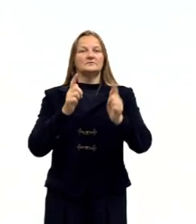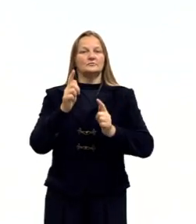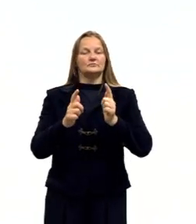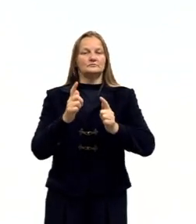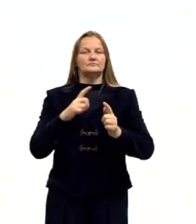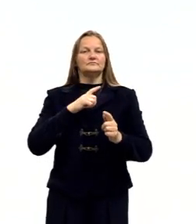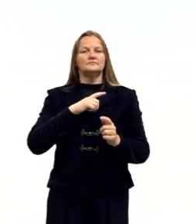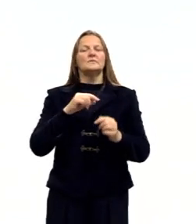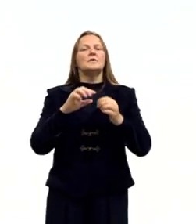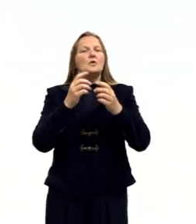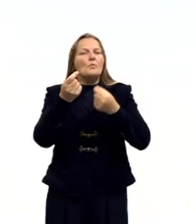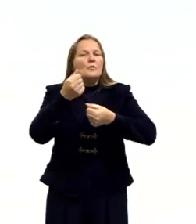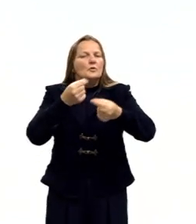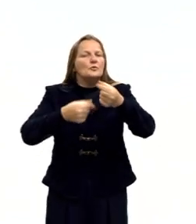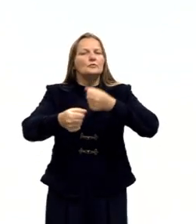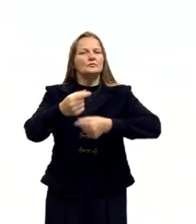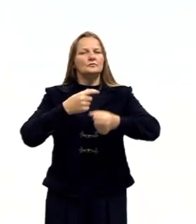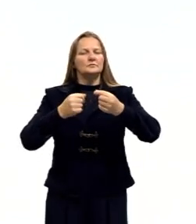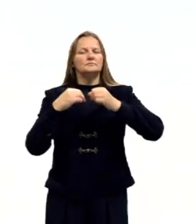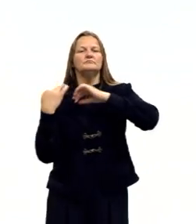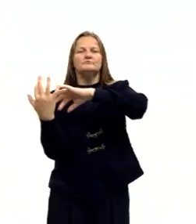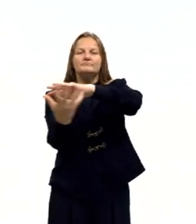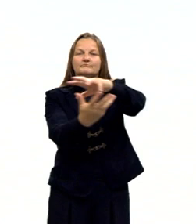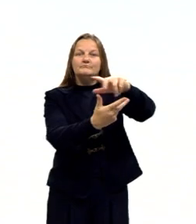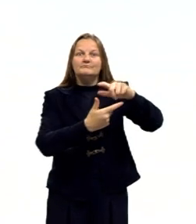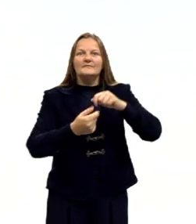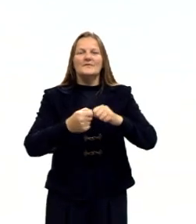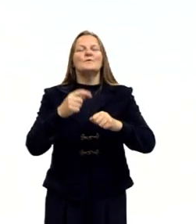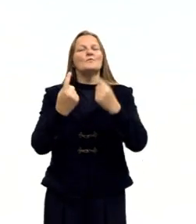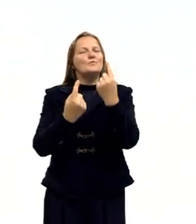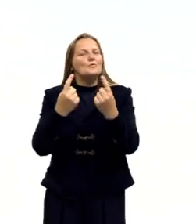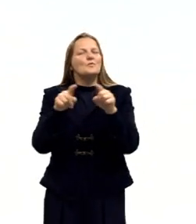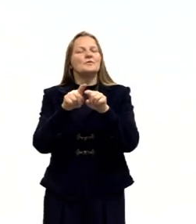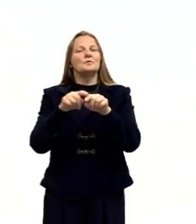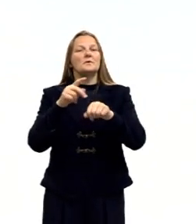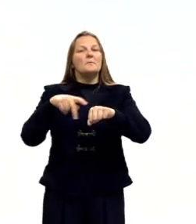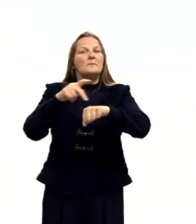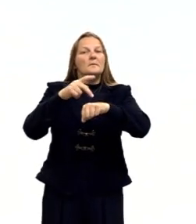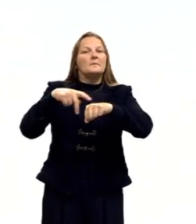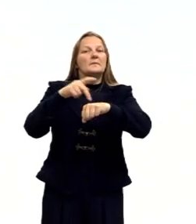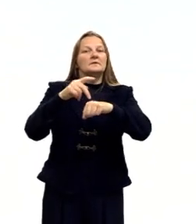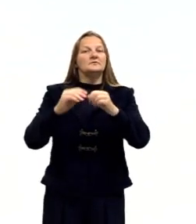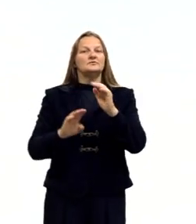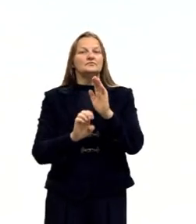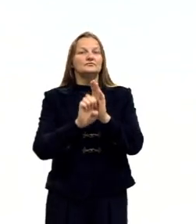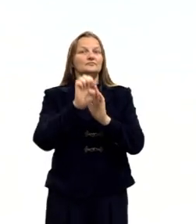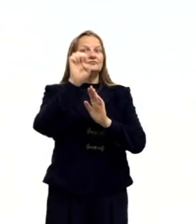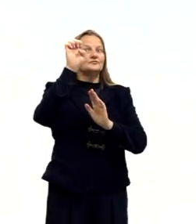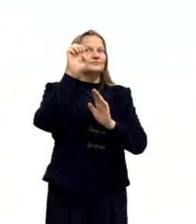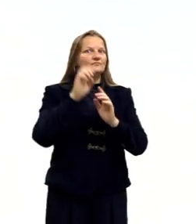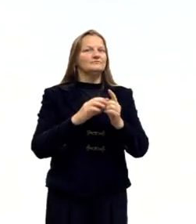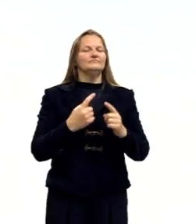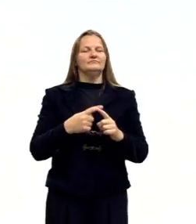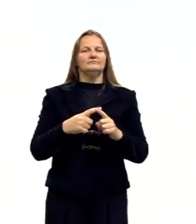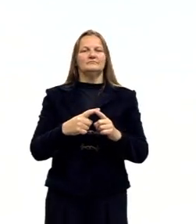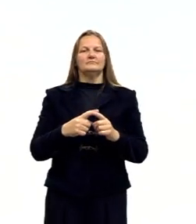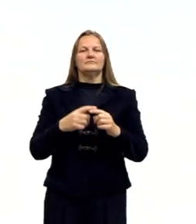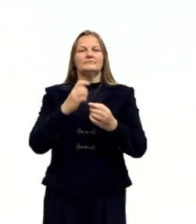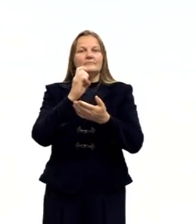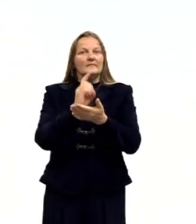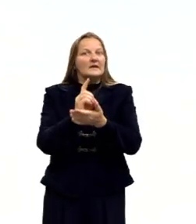e entre essas questões também blocos econômicos e um pouquinho de países emergentes está a gurizada tem uma aula de hoje é um pouco